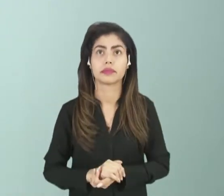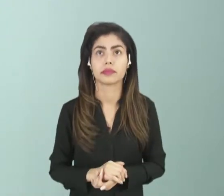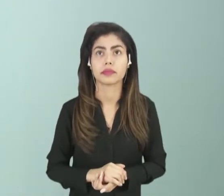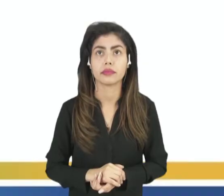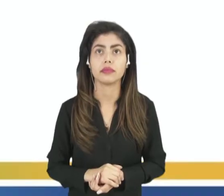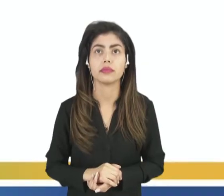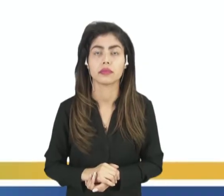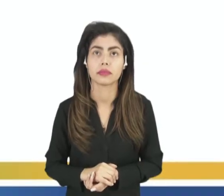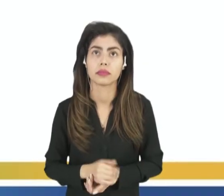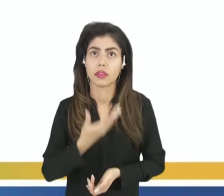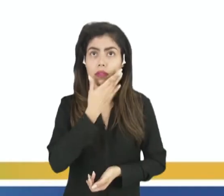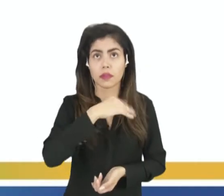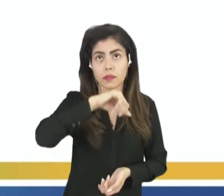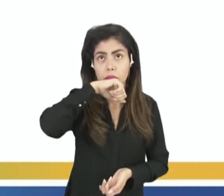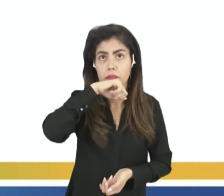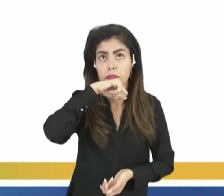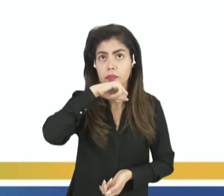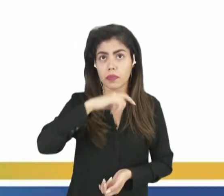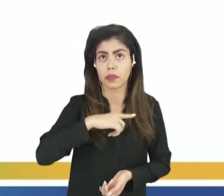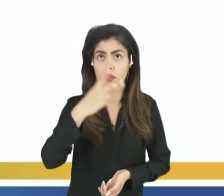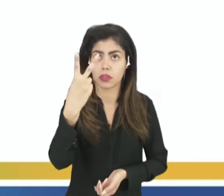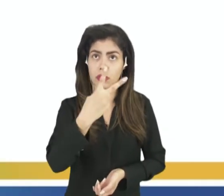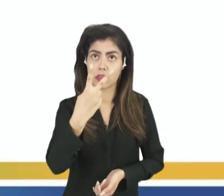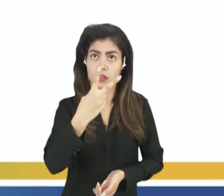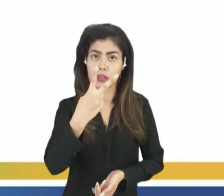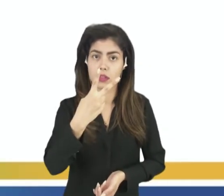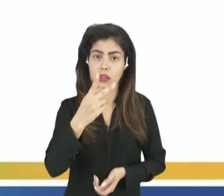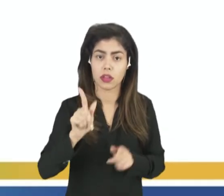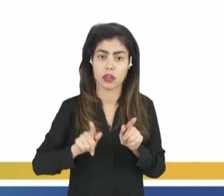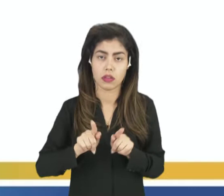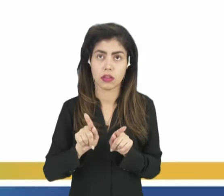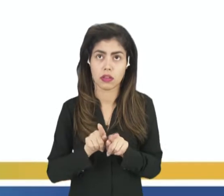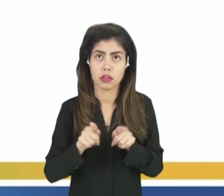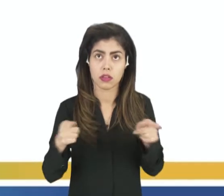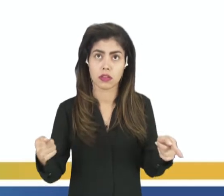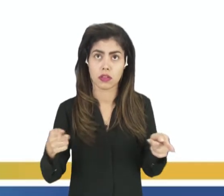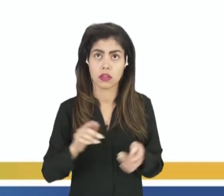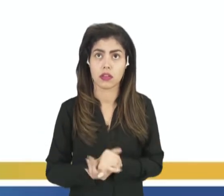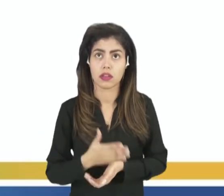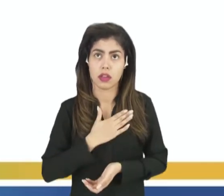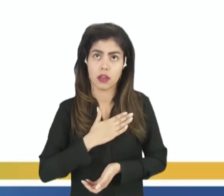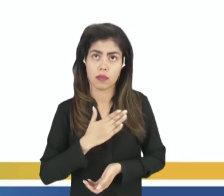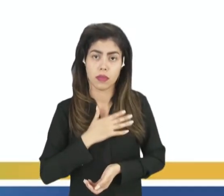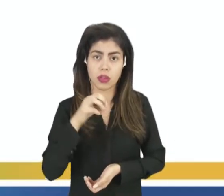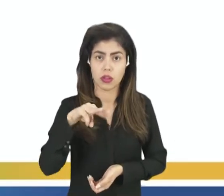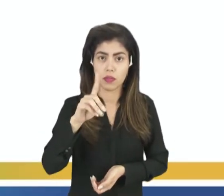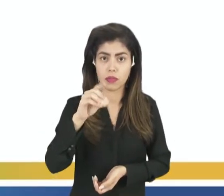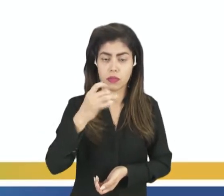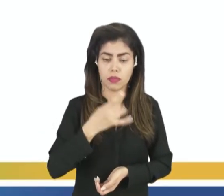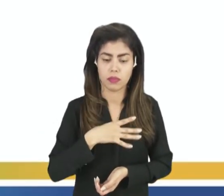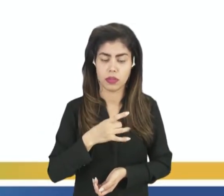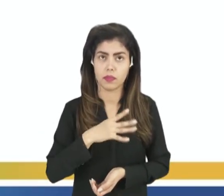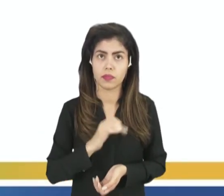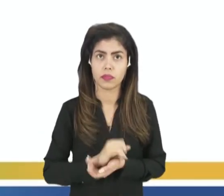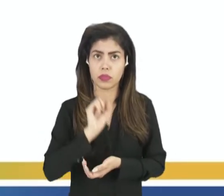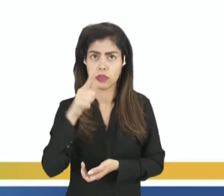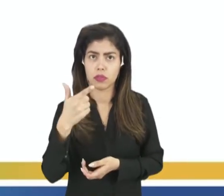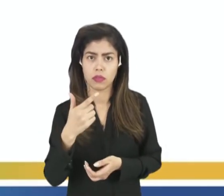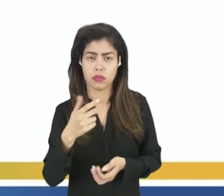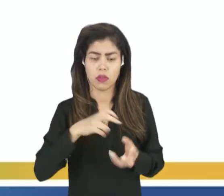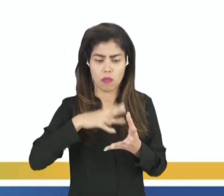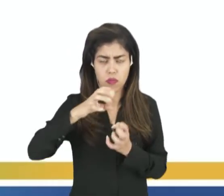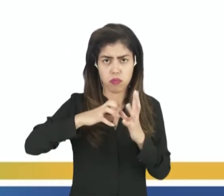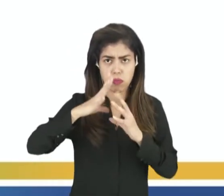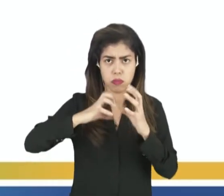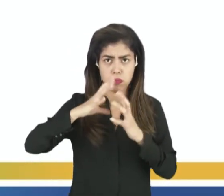na sua biografia, dizendo: uma mãe pariu gêmeos, a mim e ao medo, né? Dois irmãos ali, vejam que um está dominando o outro